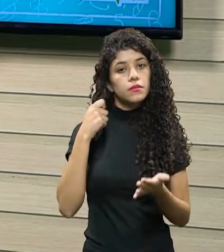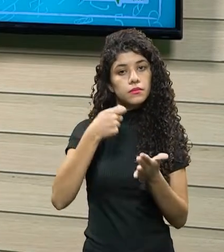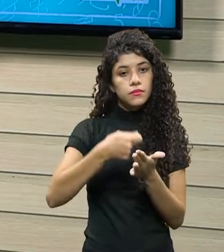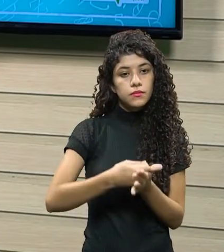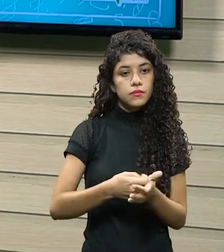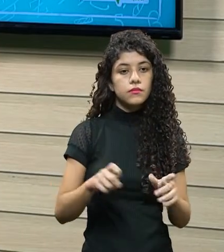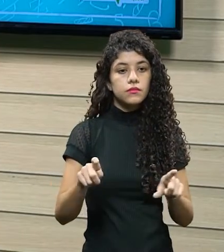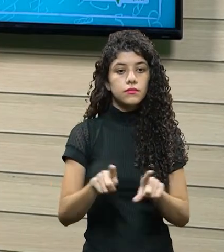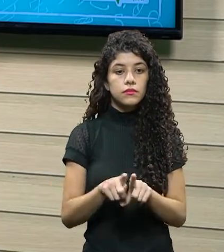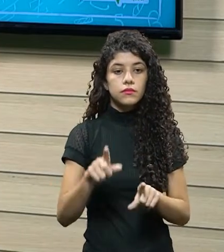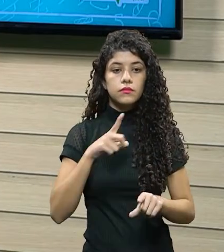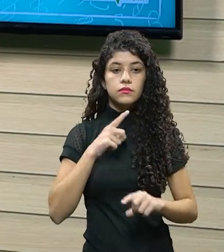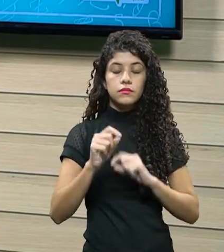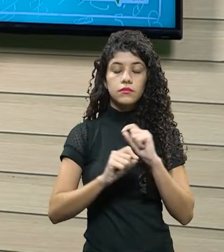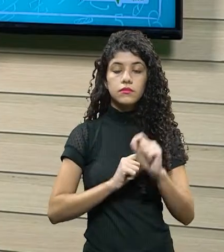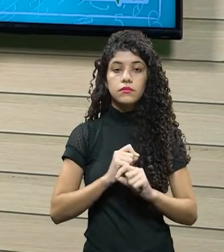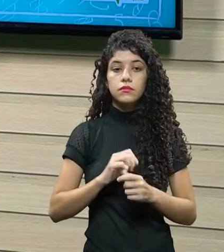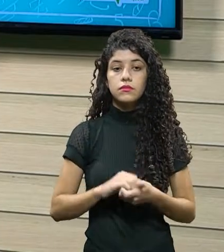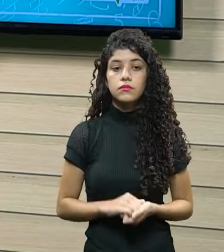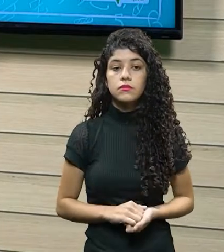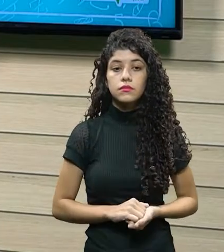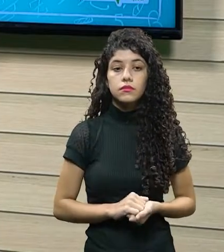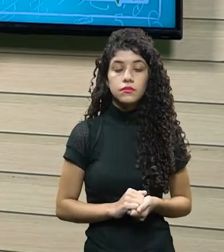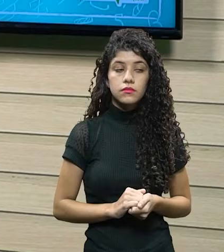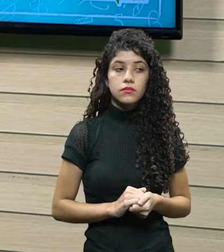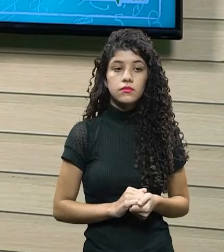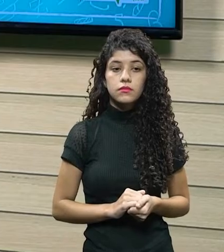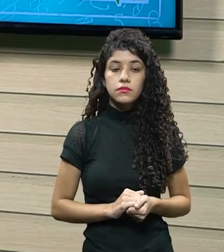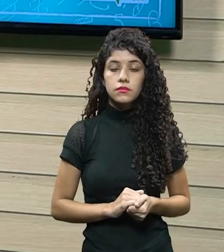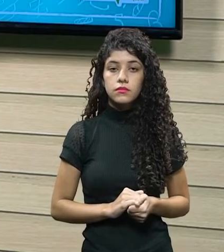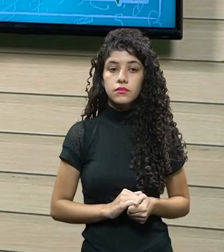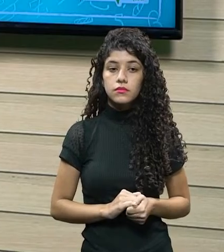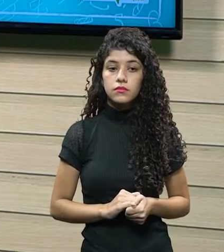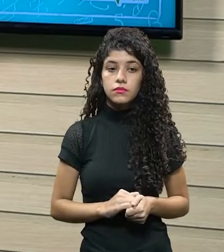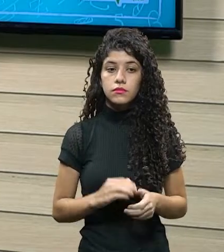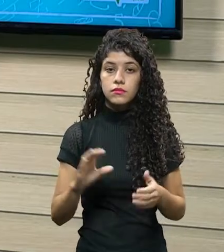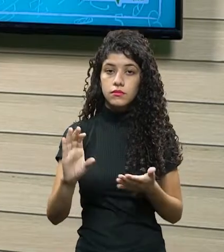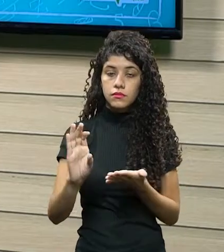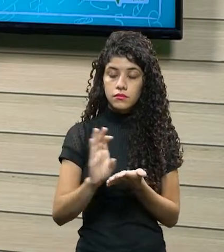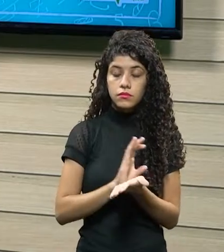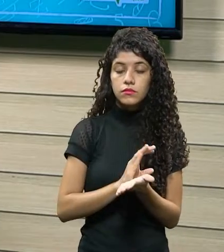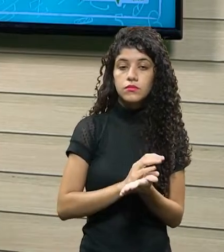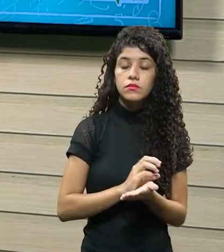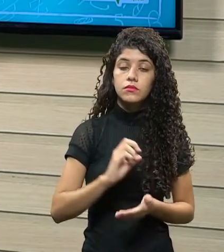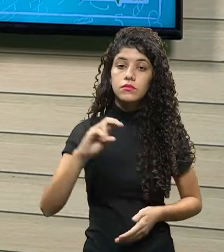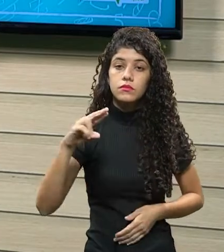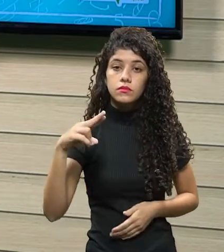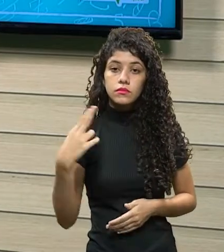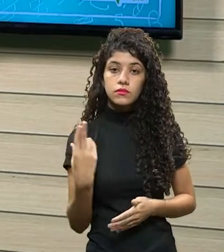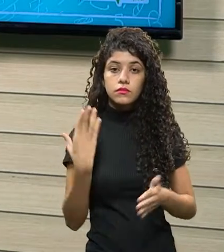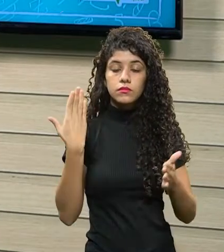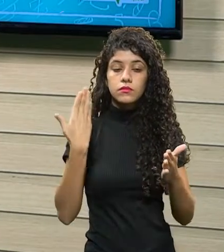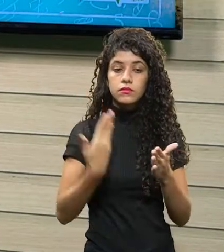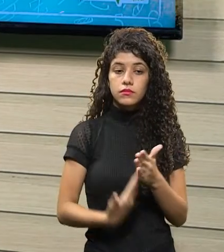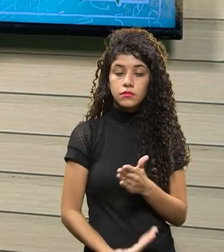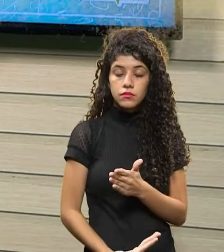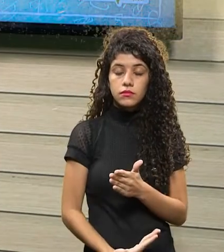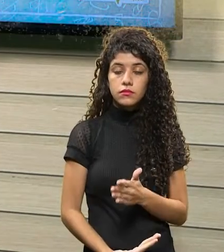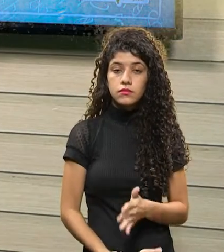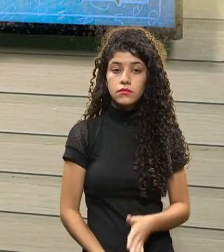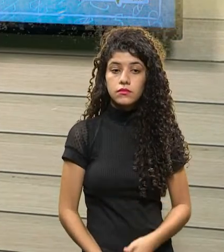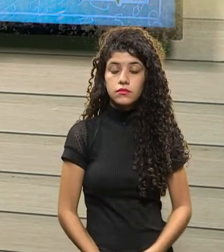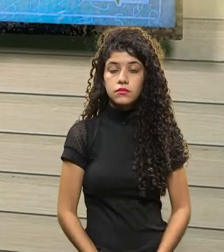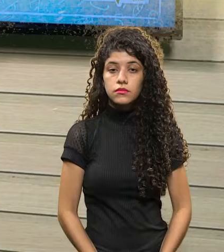despesas e no final vai ter o resultado. Se as receitas forem maiores que as despesas, o resultado será lucro. Se for o contrário, o resultado vai